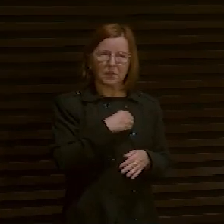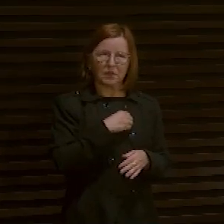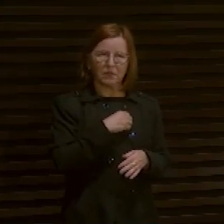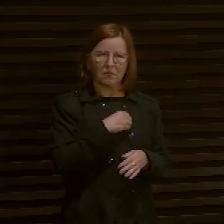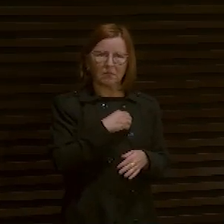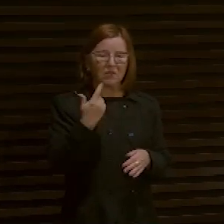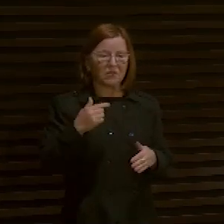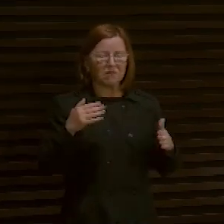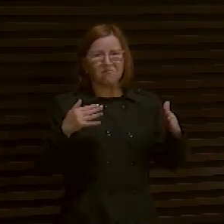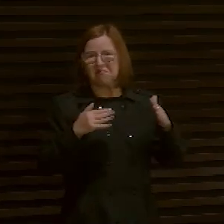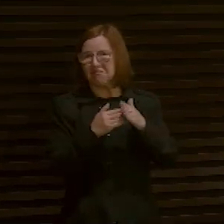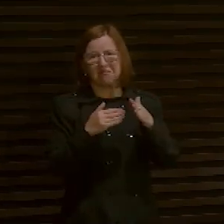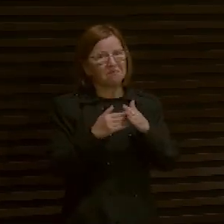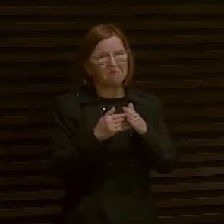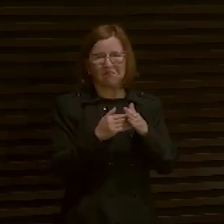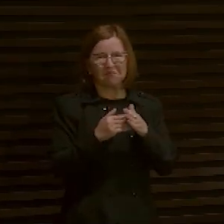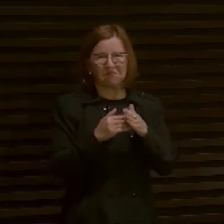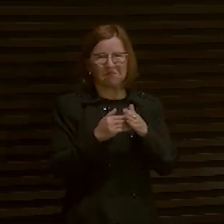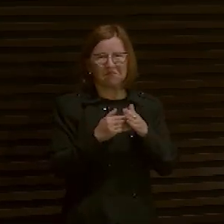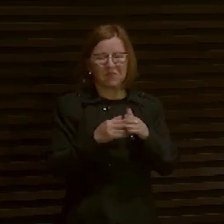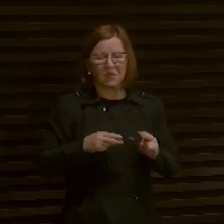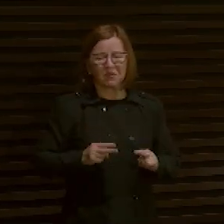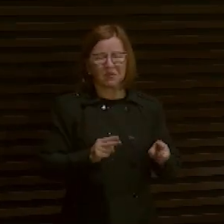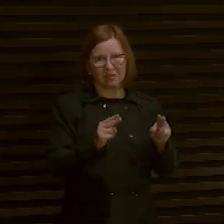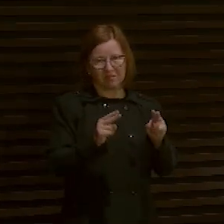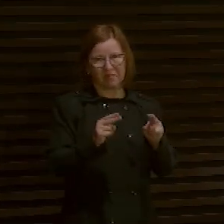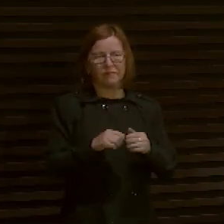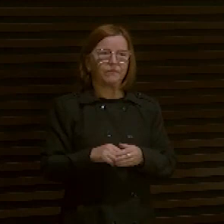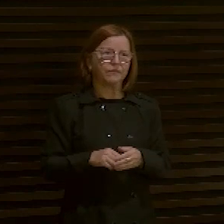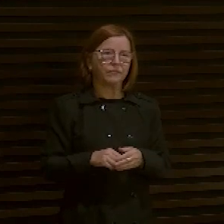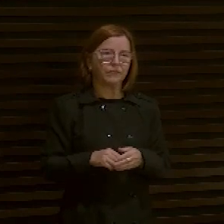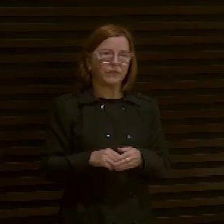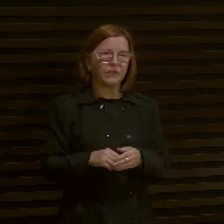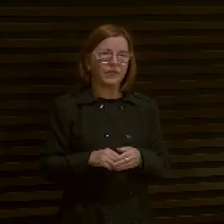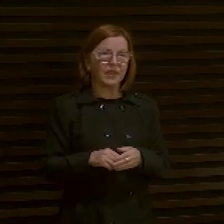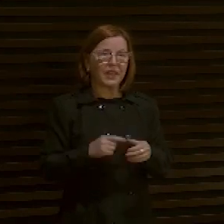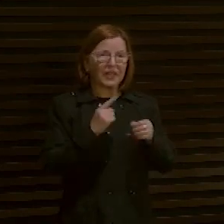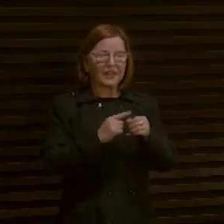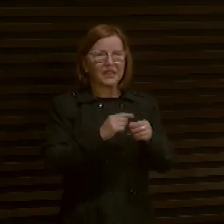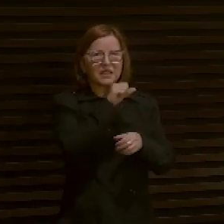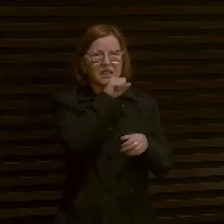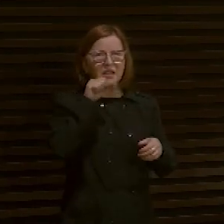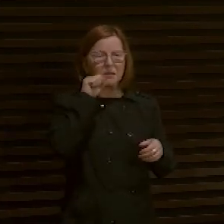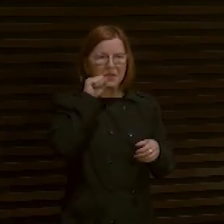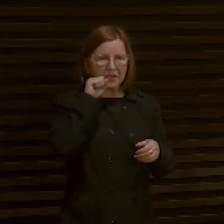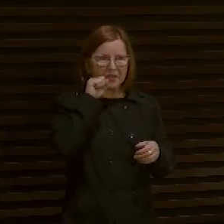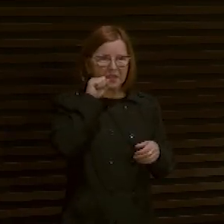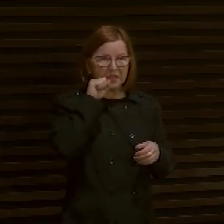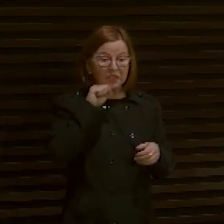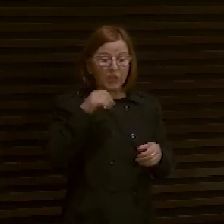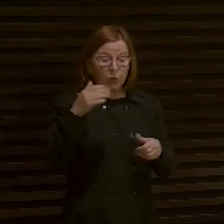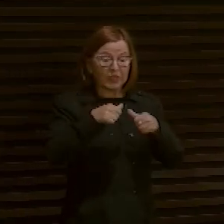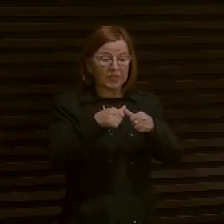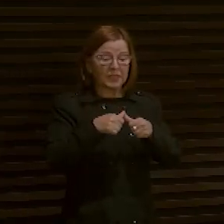limites. Ele vai longe. E aqui nessa cidade, a situação estava assim por causa do pecado. E